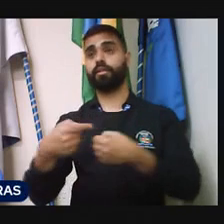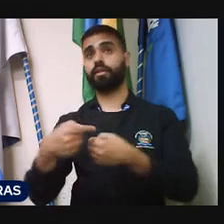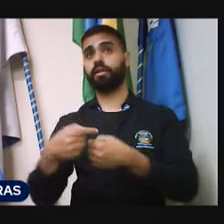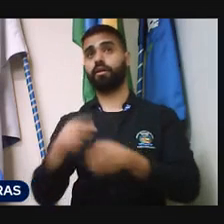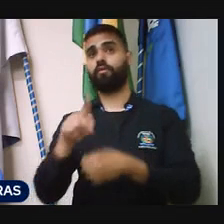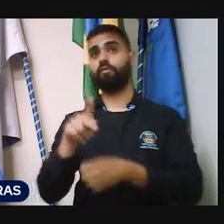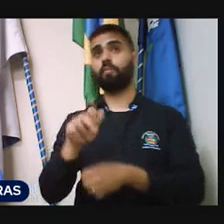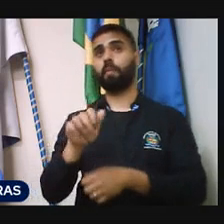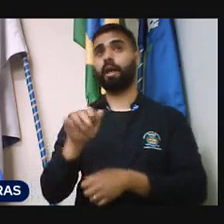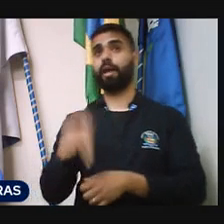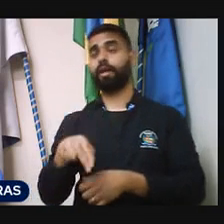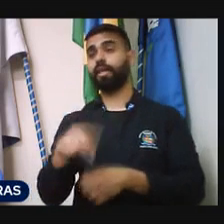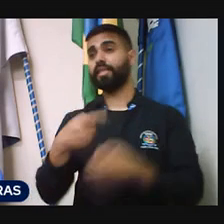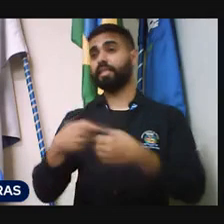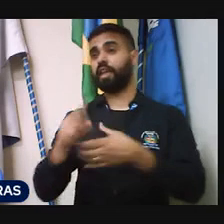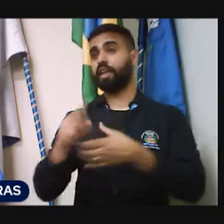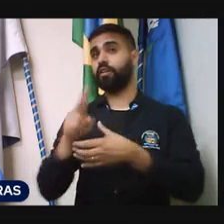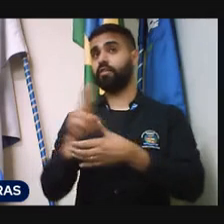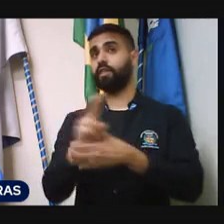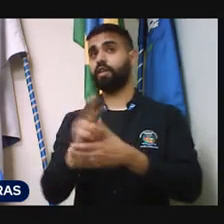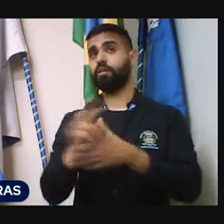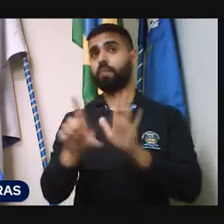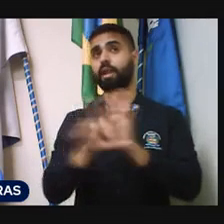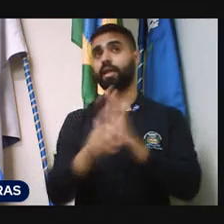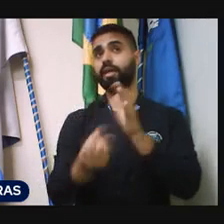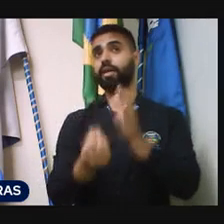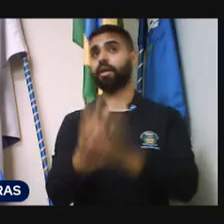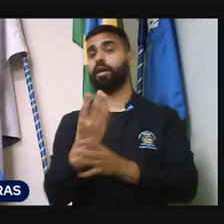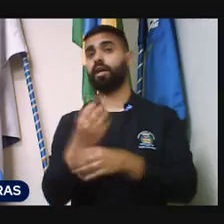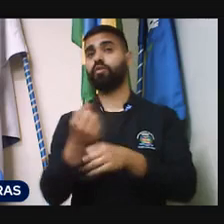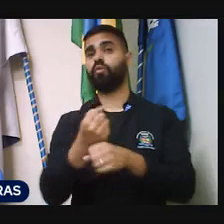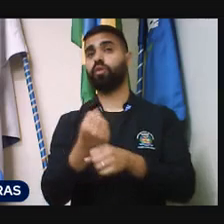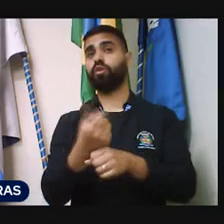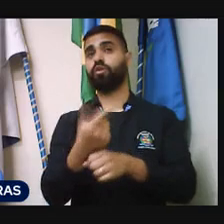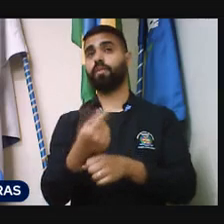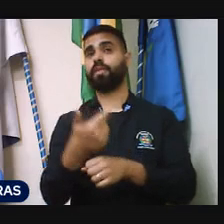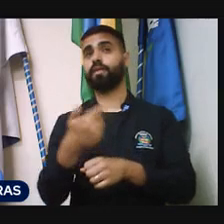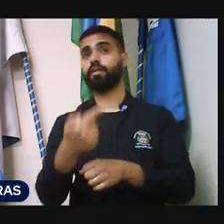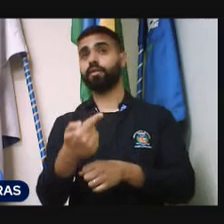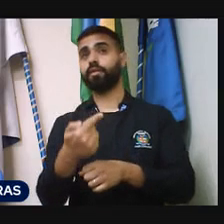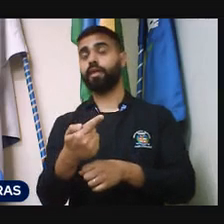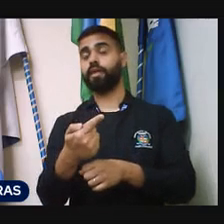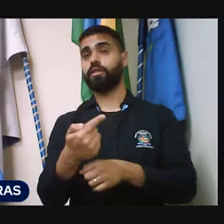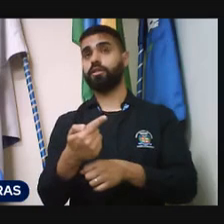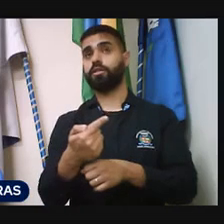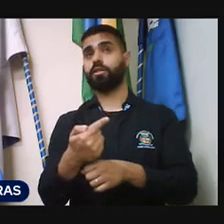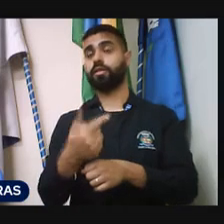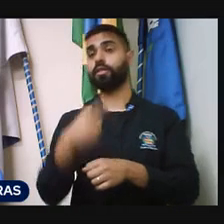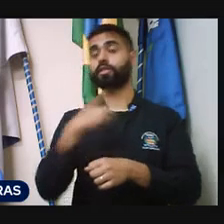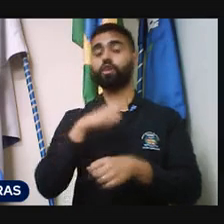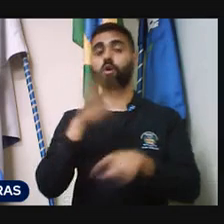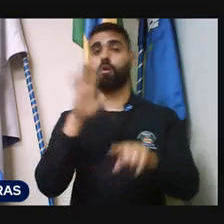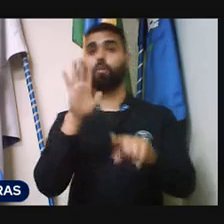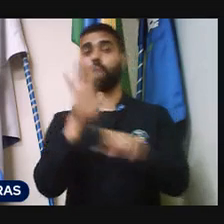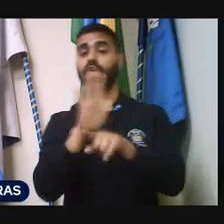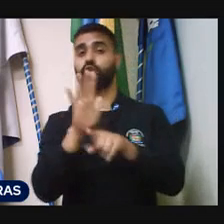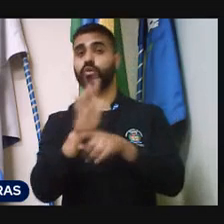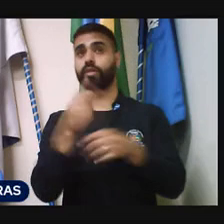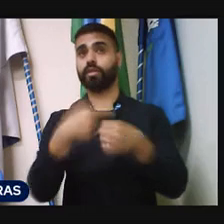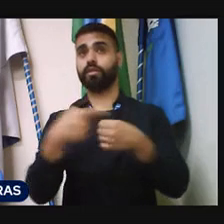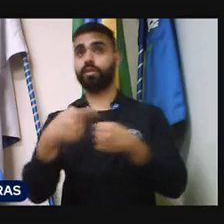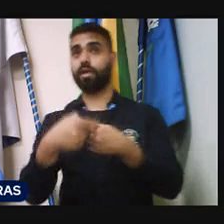um programa de assistência Hospitalar Municipal com a lei criada na câmara de 2017 e previa uma ajuda do